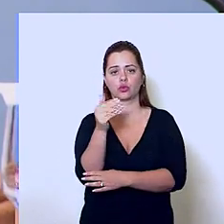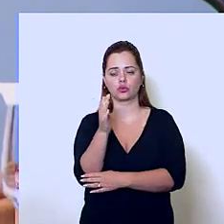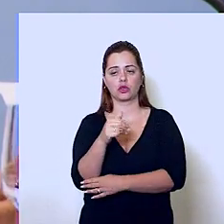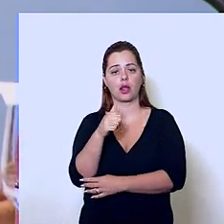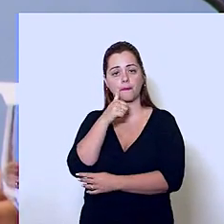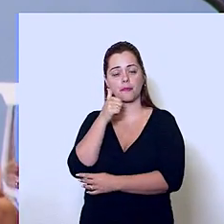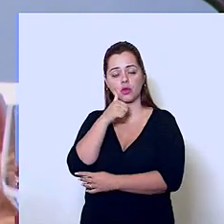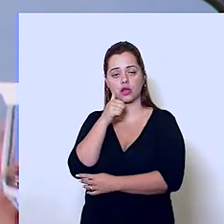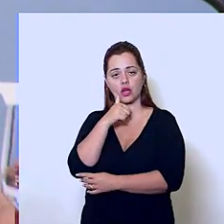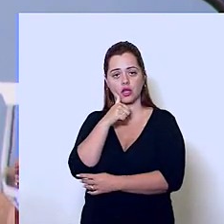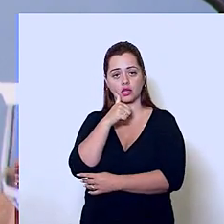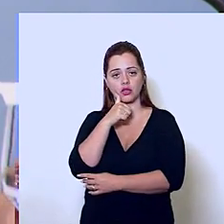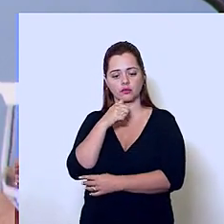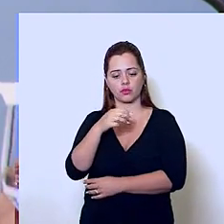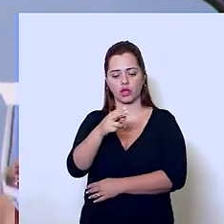sua chefia.